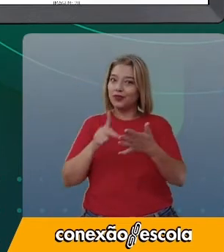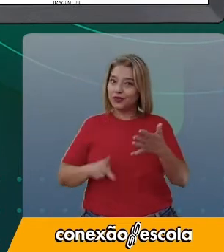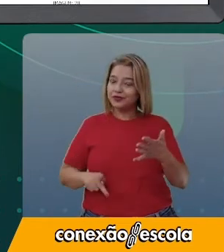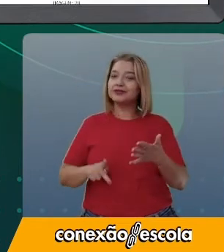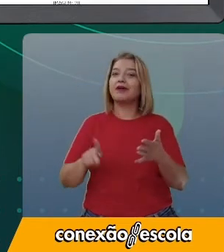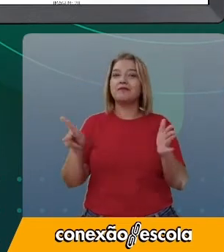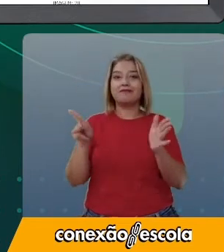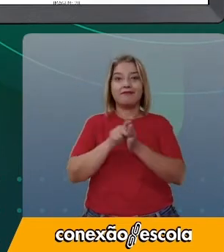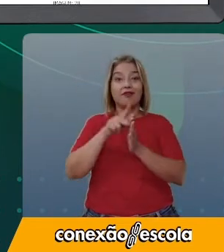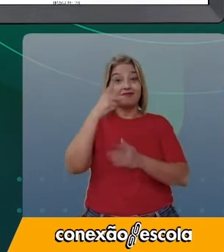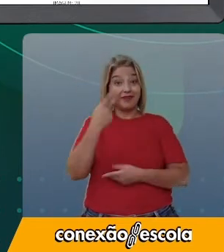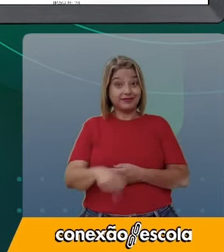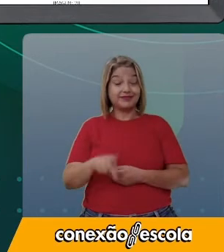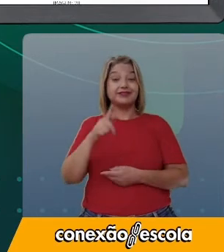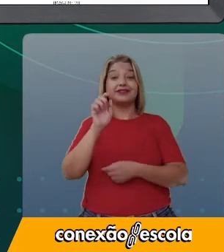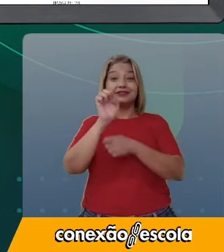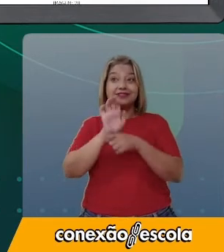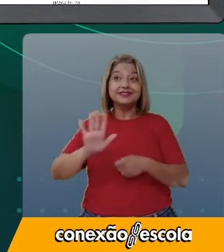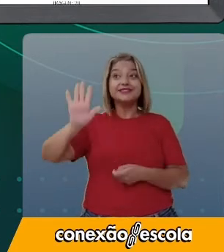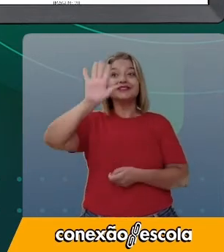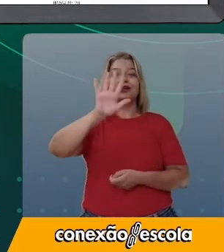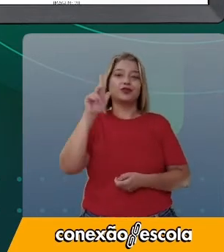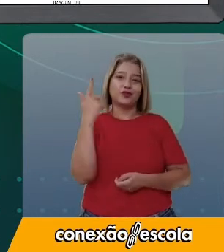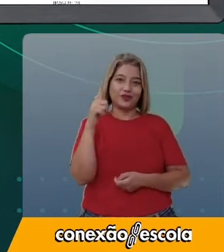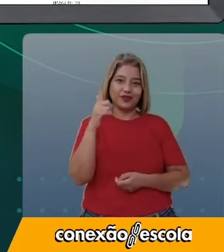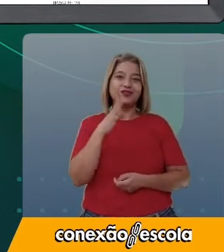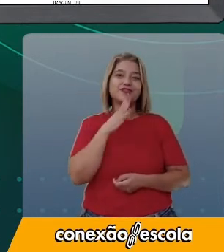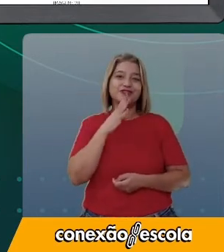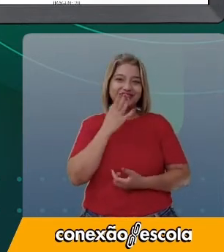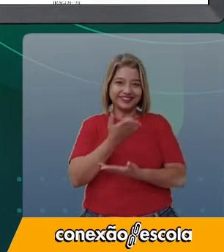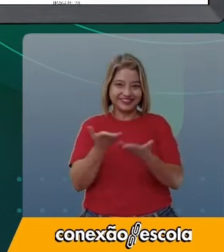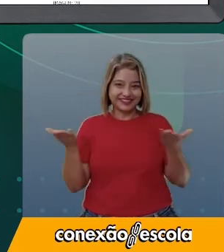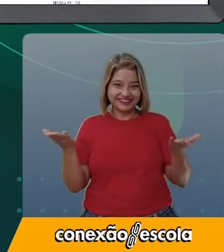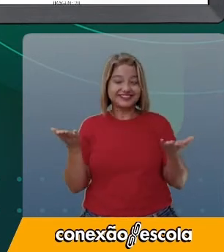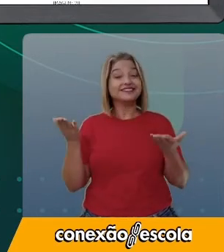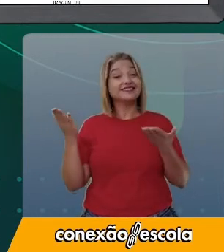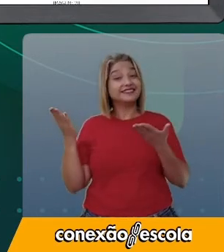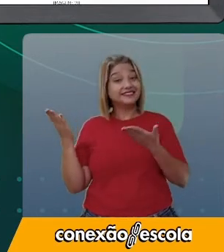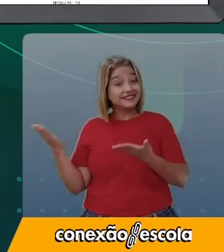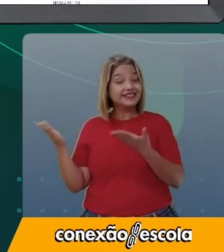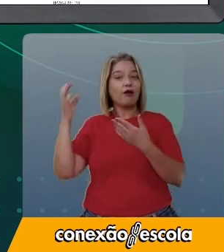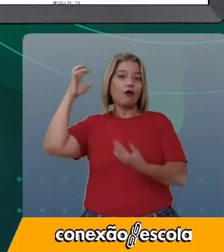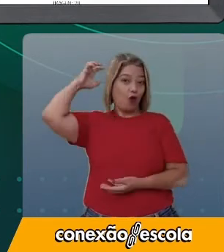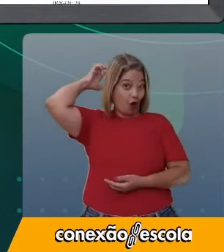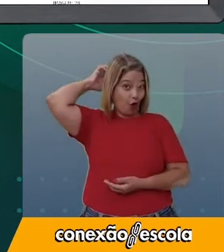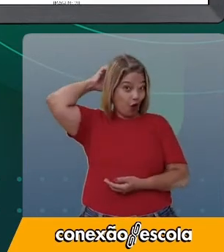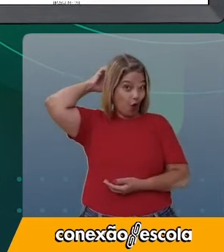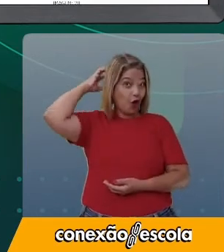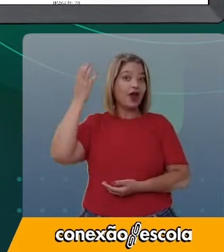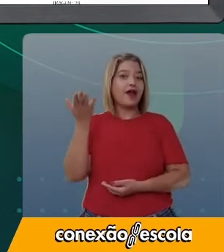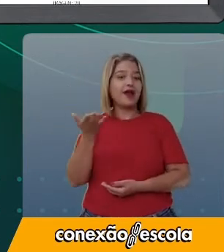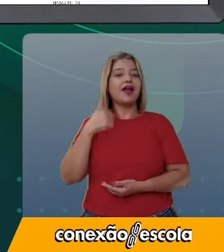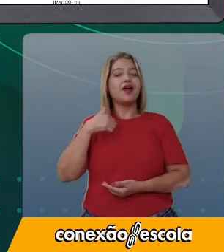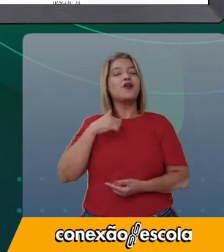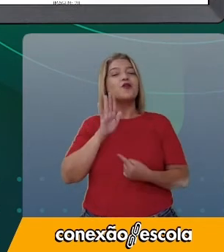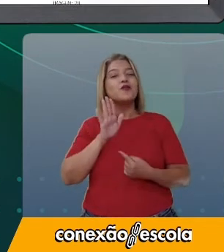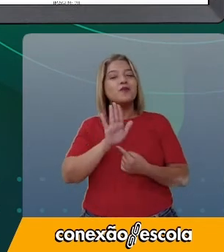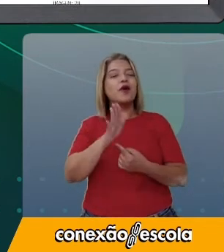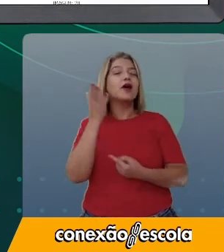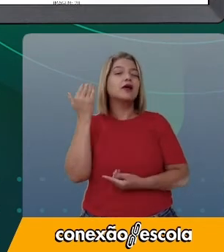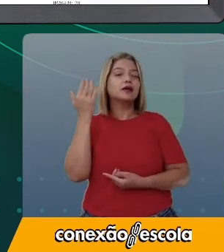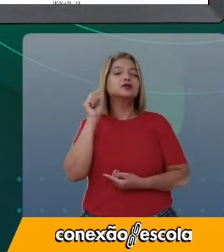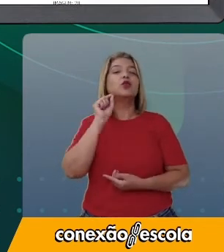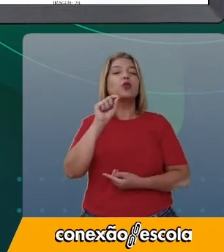aqui, né, de Goiás para vocês conhecerem. E foi a Cora Coralina, que eu falei para vocês que